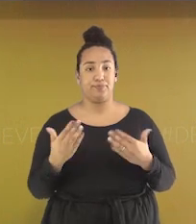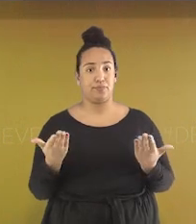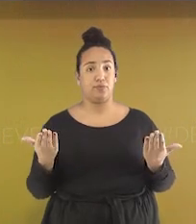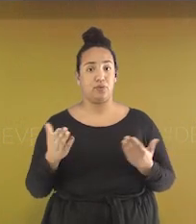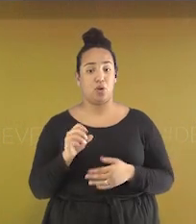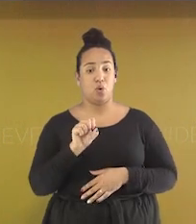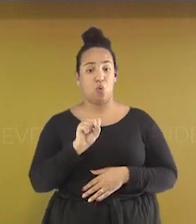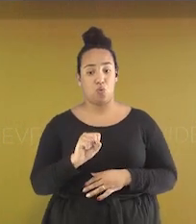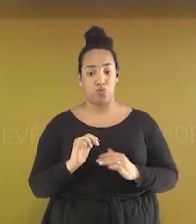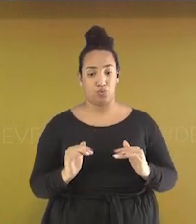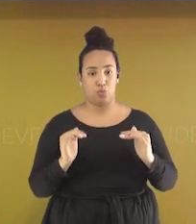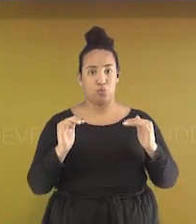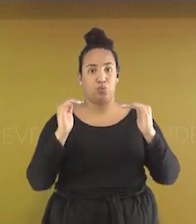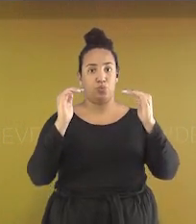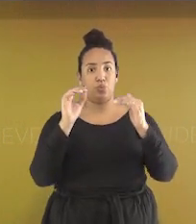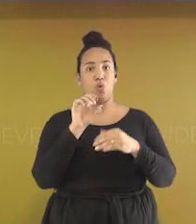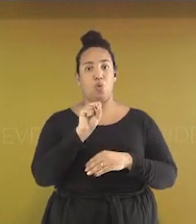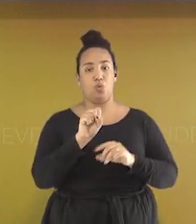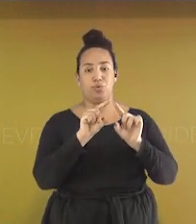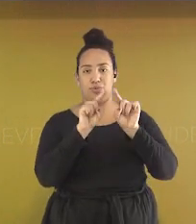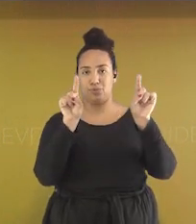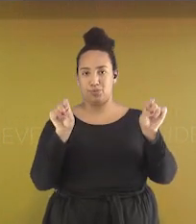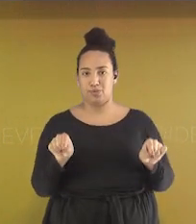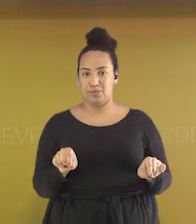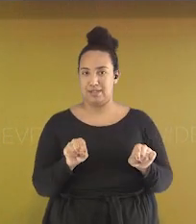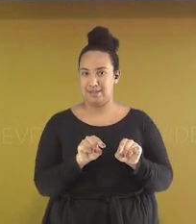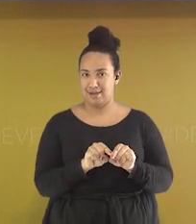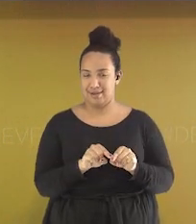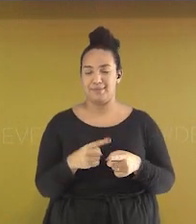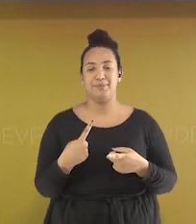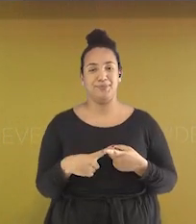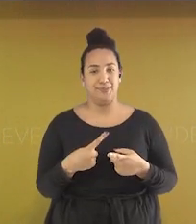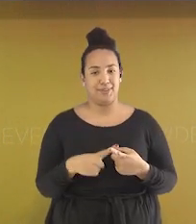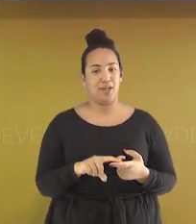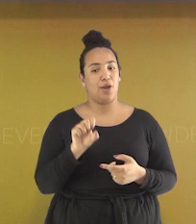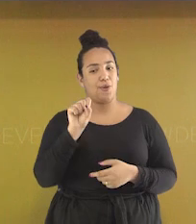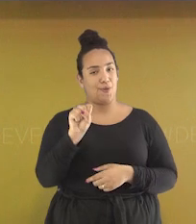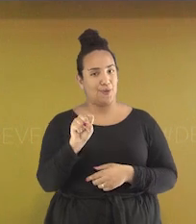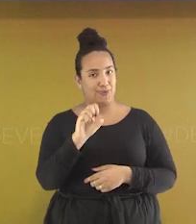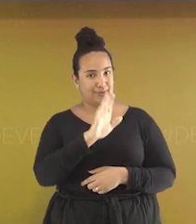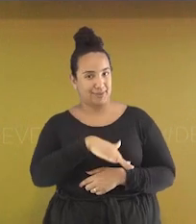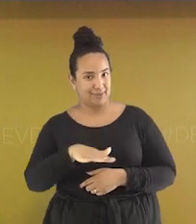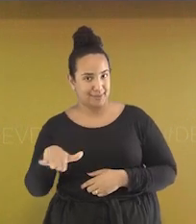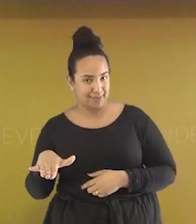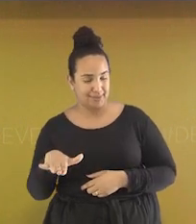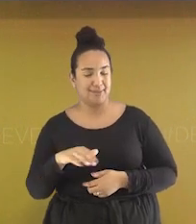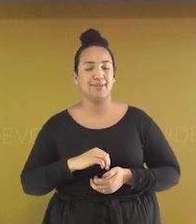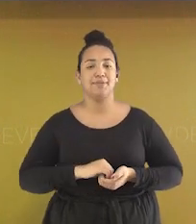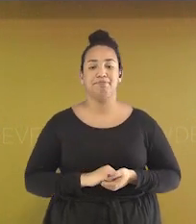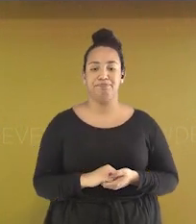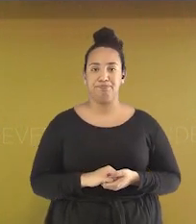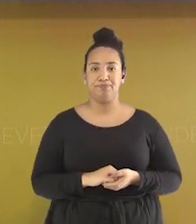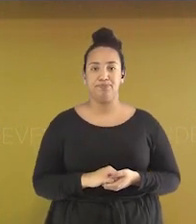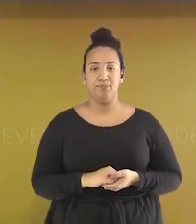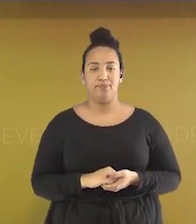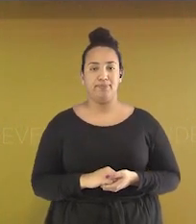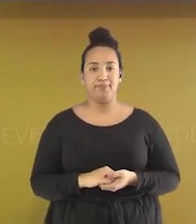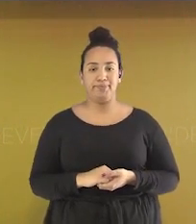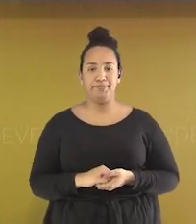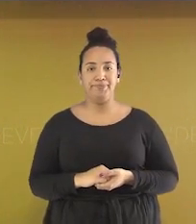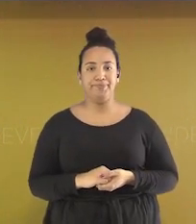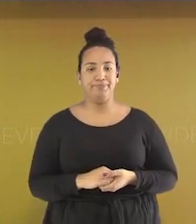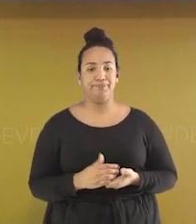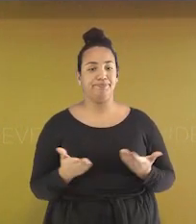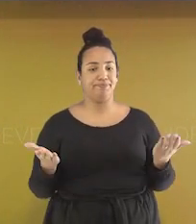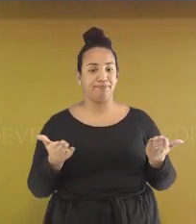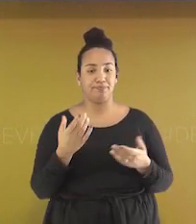adicionar 8 quadradinhos azuis, já que nós temos 8 crianças que têm cachorros.